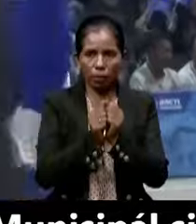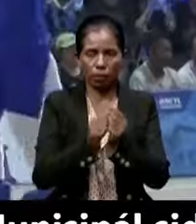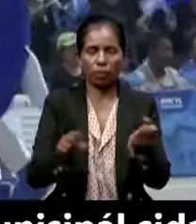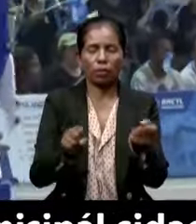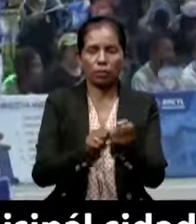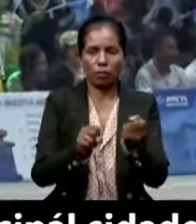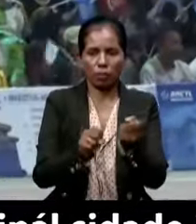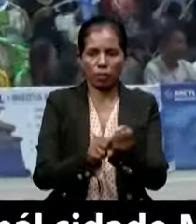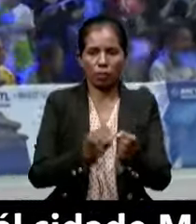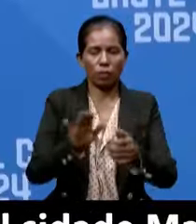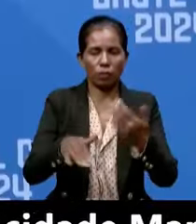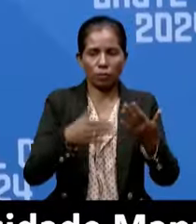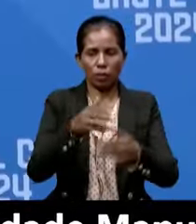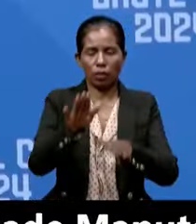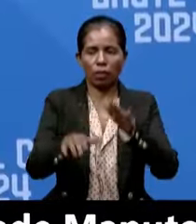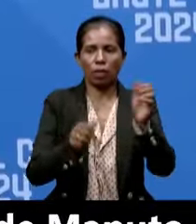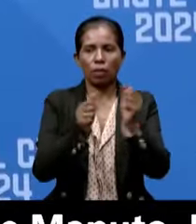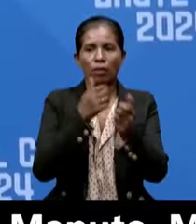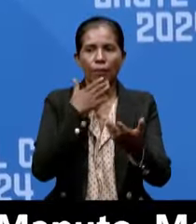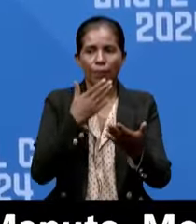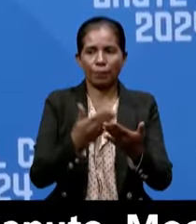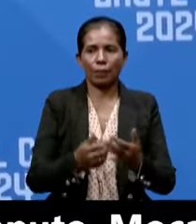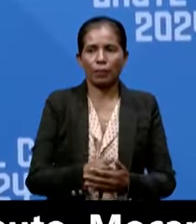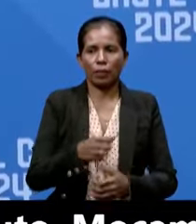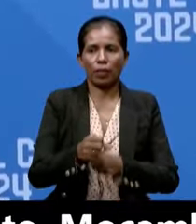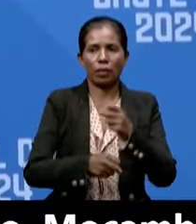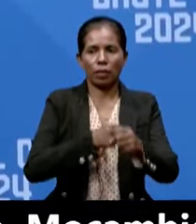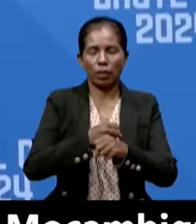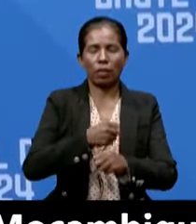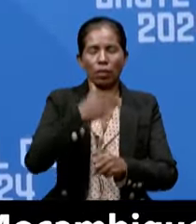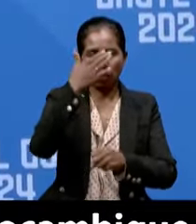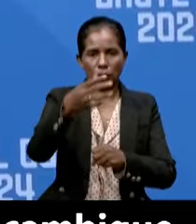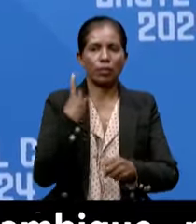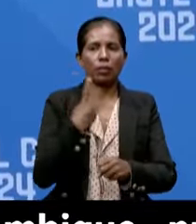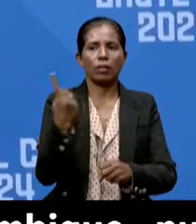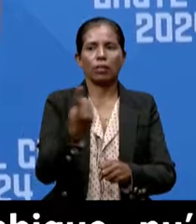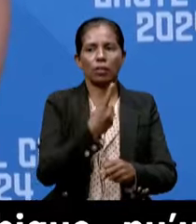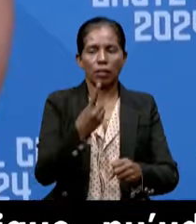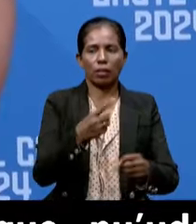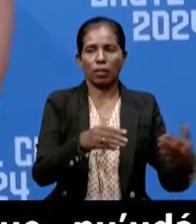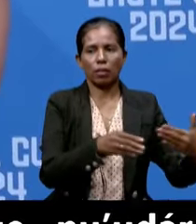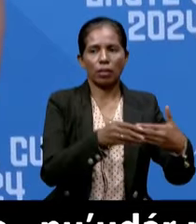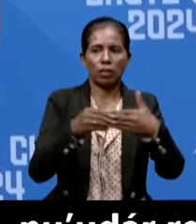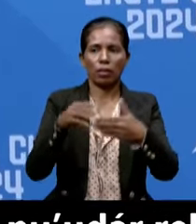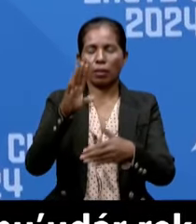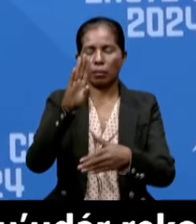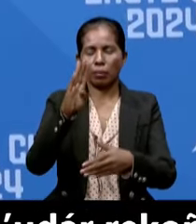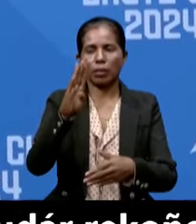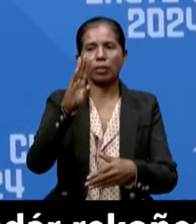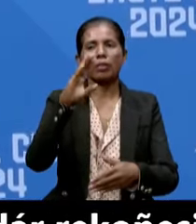contribuir para Bototu lá o dia. E Tina Oi, Senafati, organiza a BCTLK